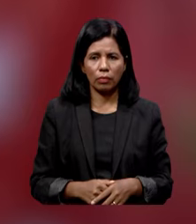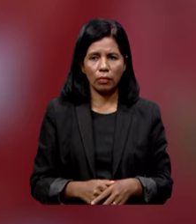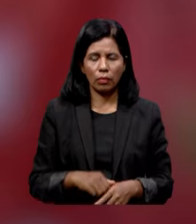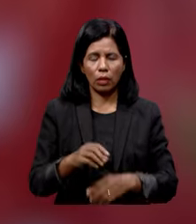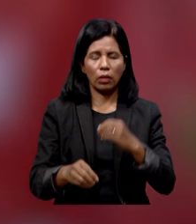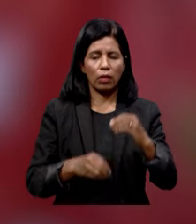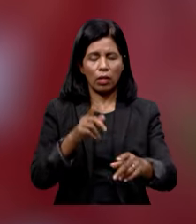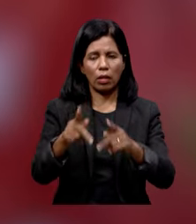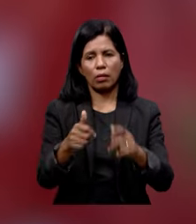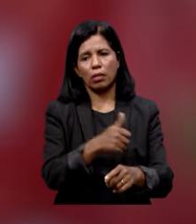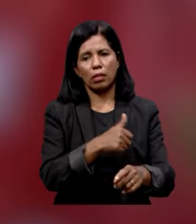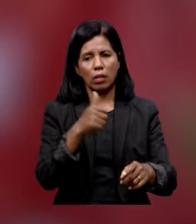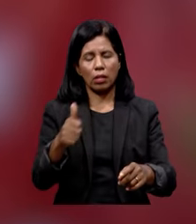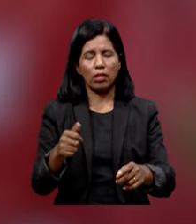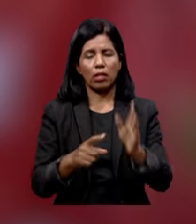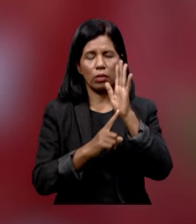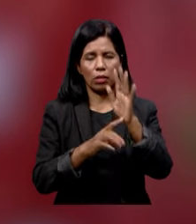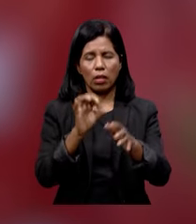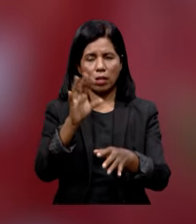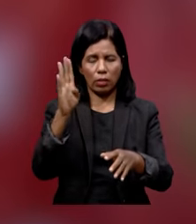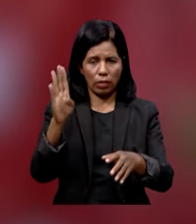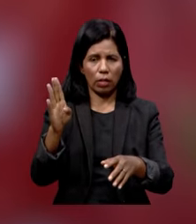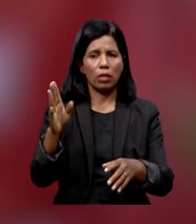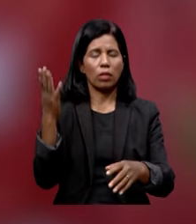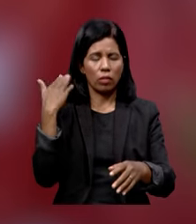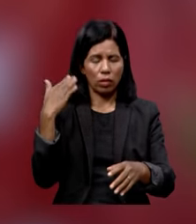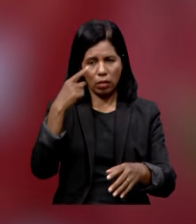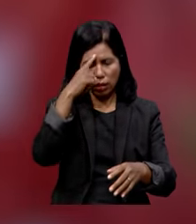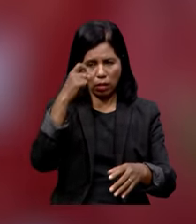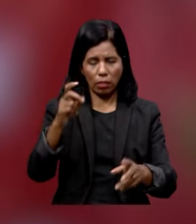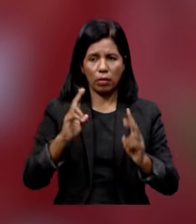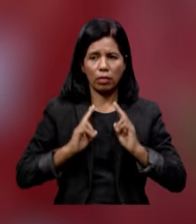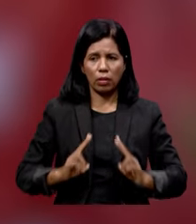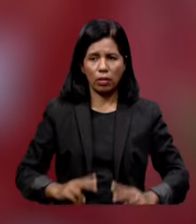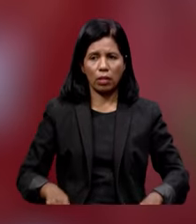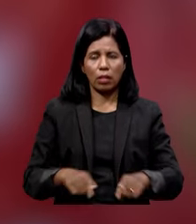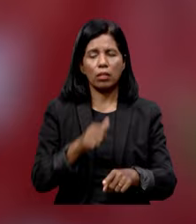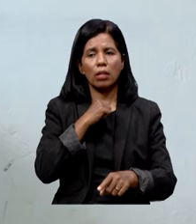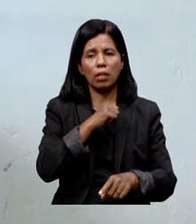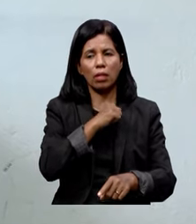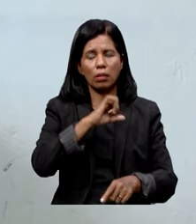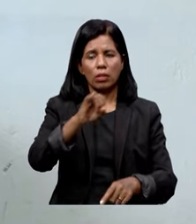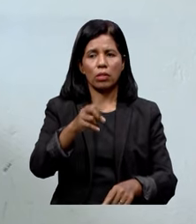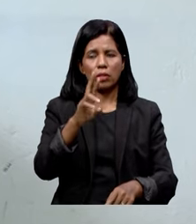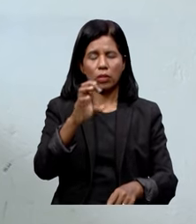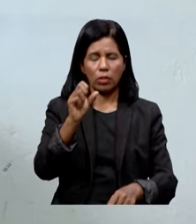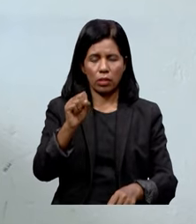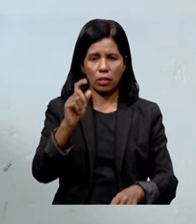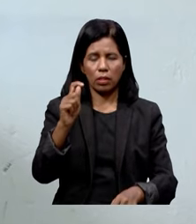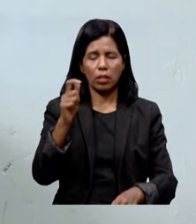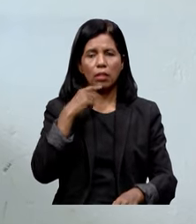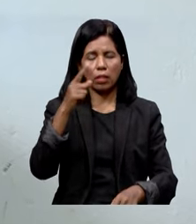Relaciona se dá balo no be viral e mídia social foi na Leste, tambatau batina nessa na Mululi, Zorista Sérgio Quintas